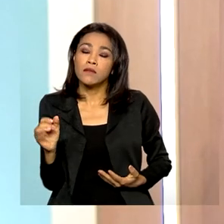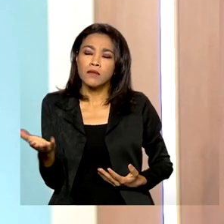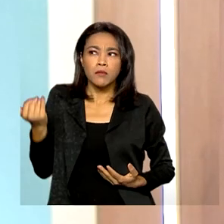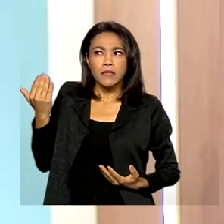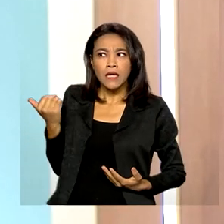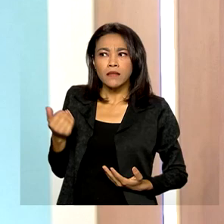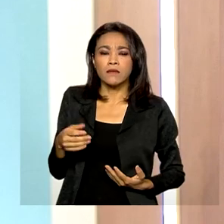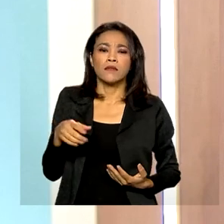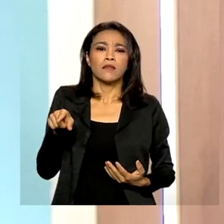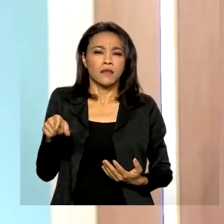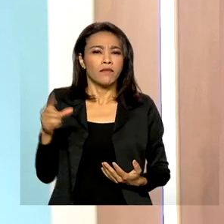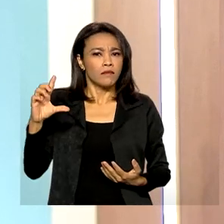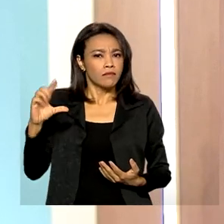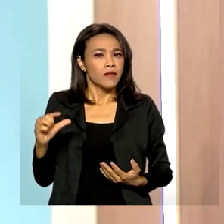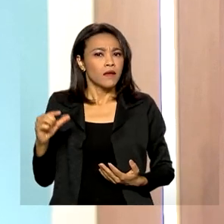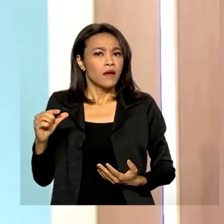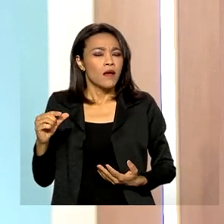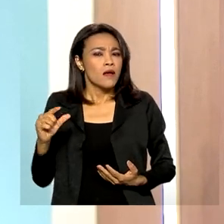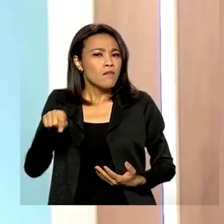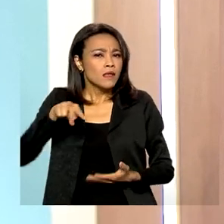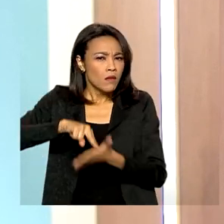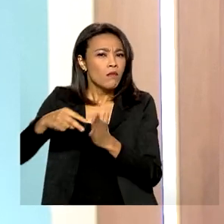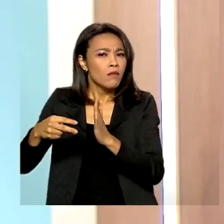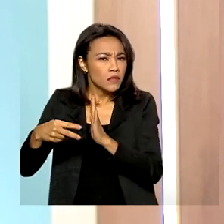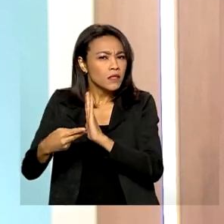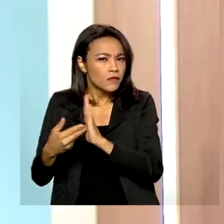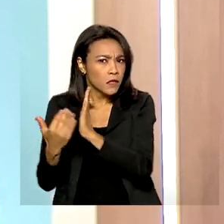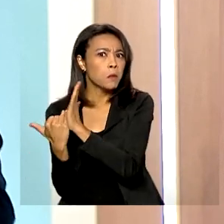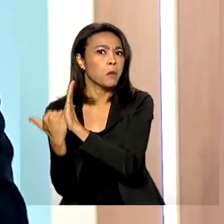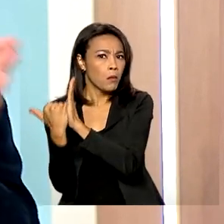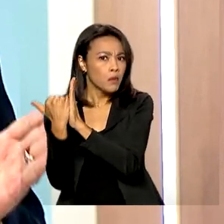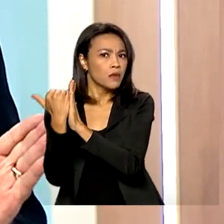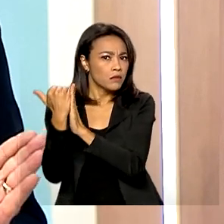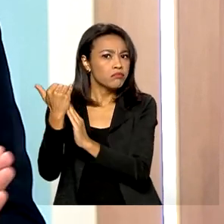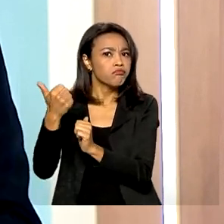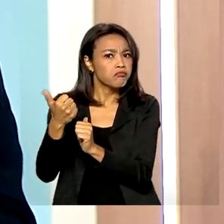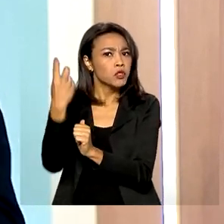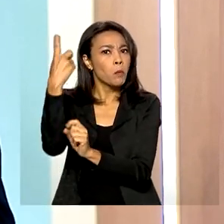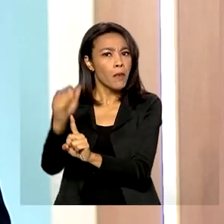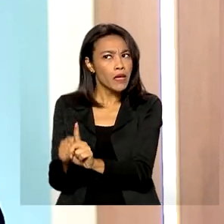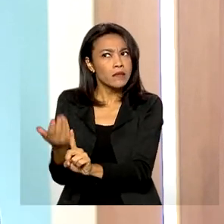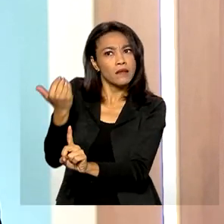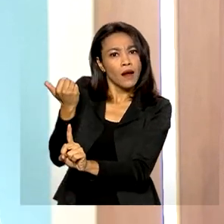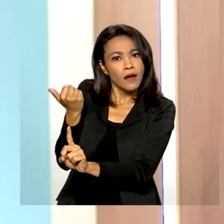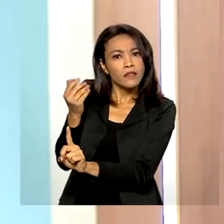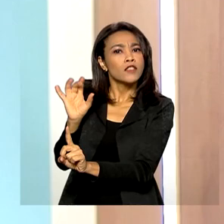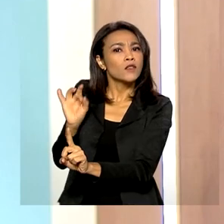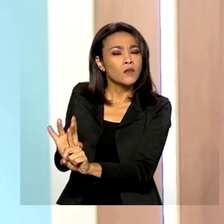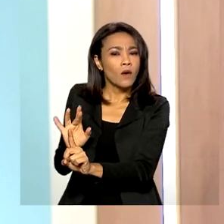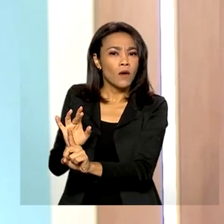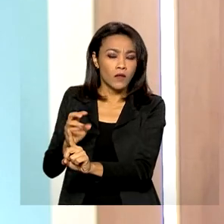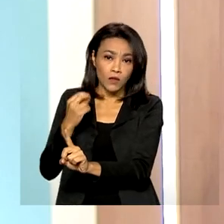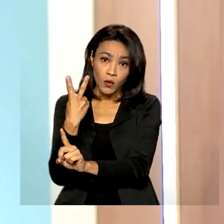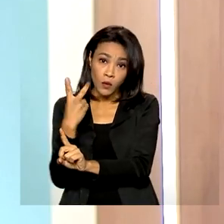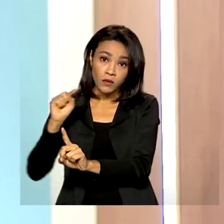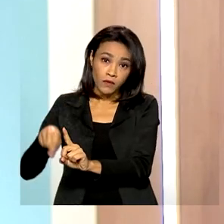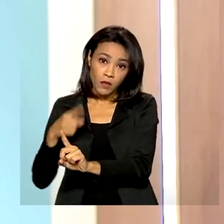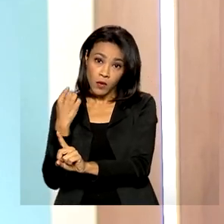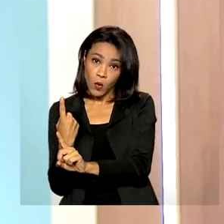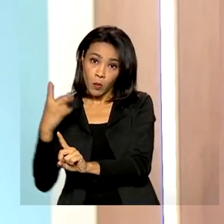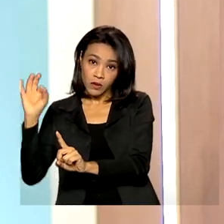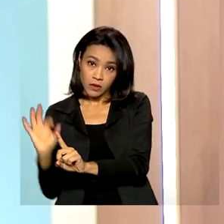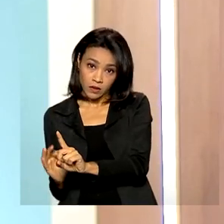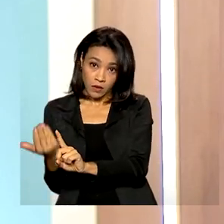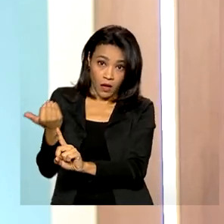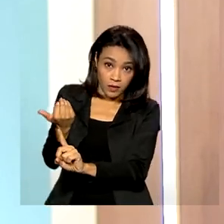estava em 2,65%, mas um aumento significativo se nós pensarmos em termos de um mês atrás, quando estava apenas em torno de 2,1%, ou